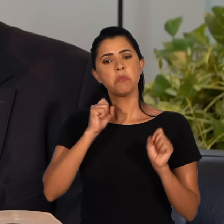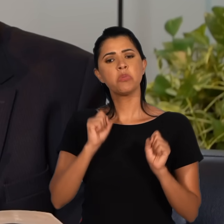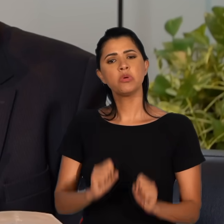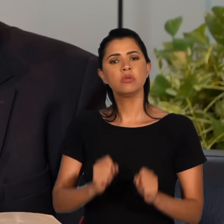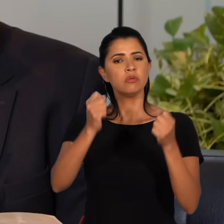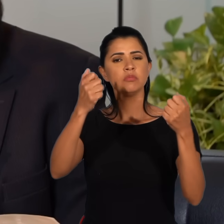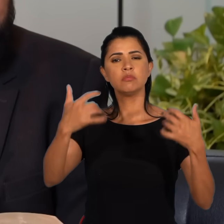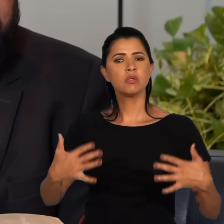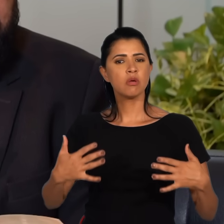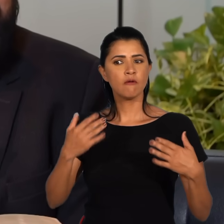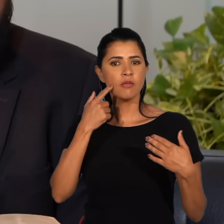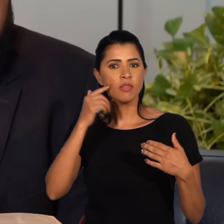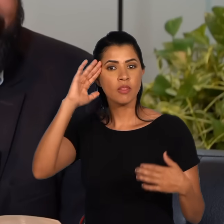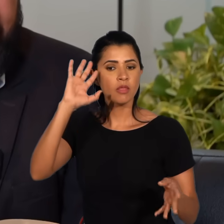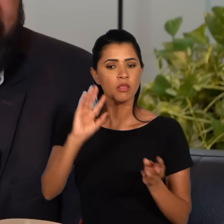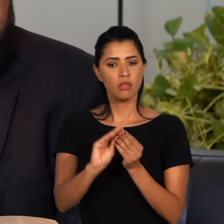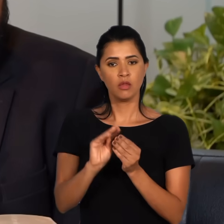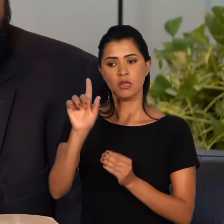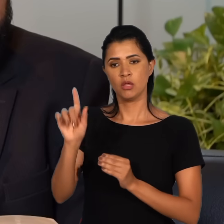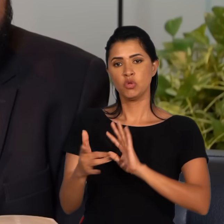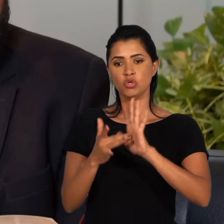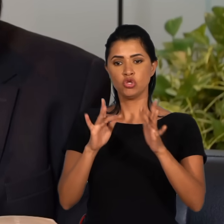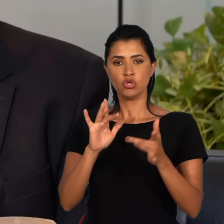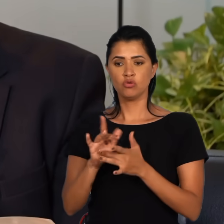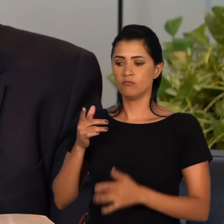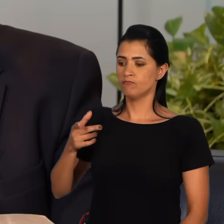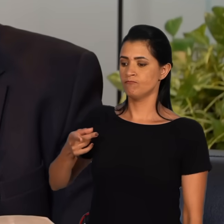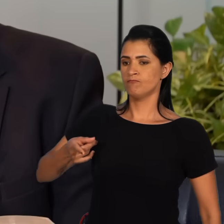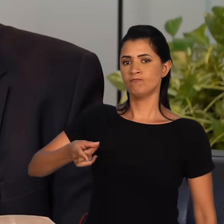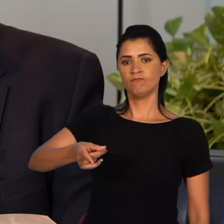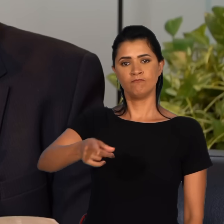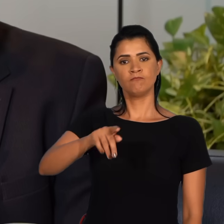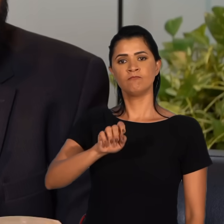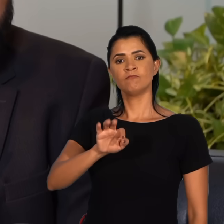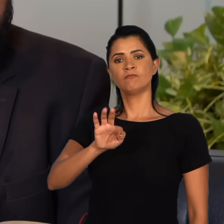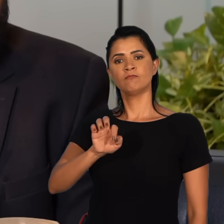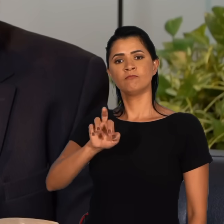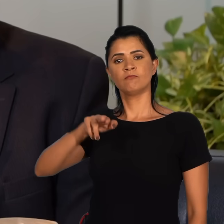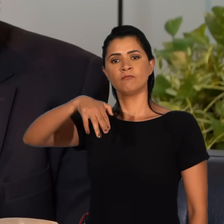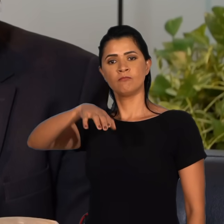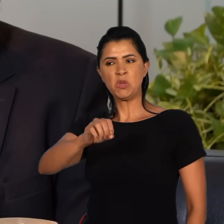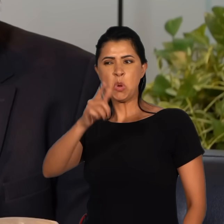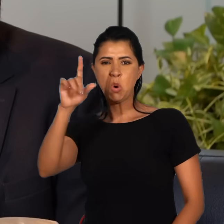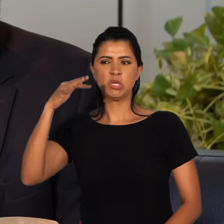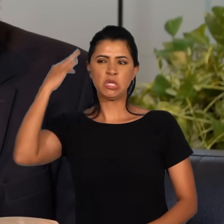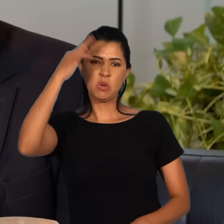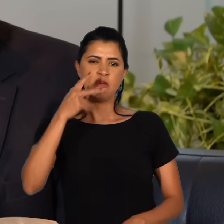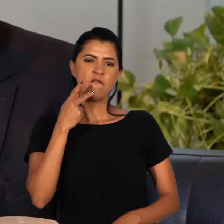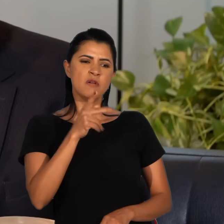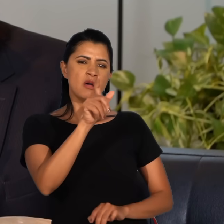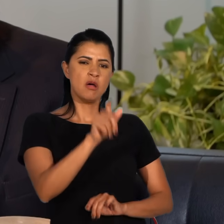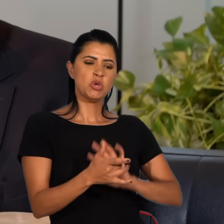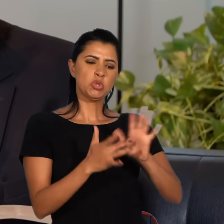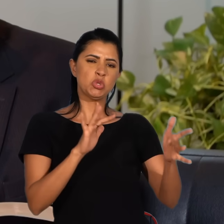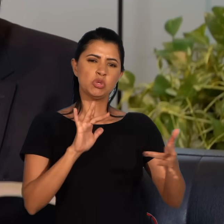podemos desprender primeiro Jesus Ele é eterno diferente de algumas teorias que acabam apontando que Jesus assim